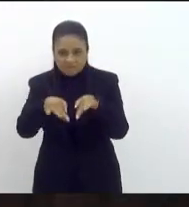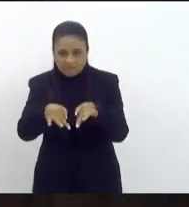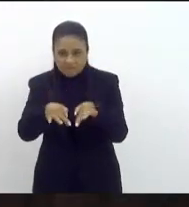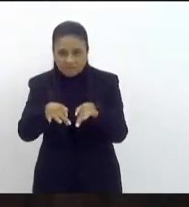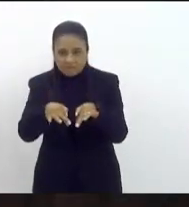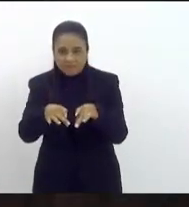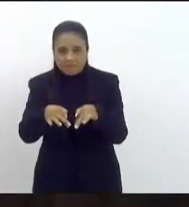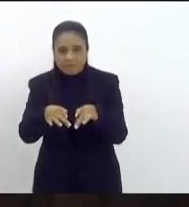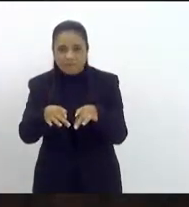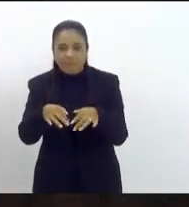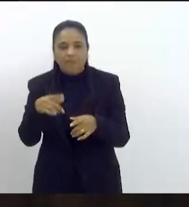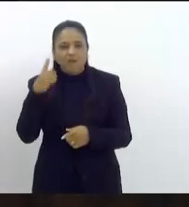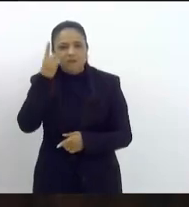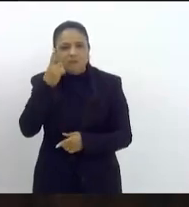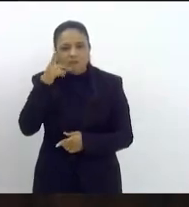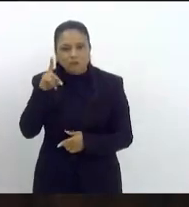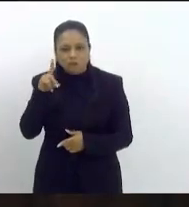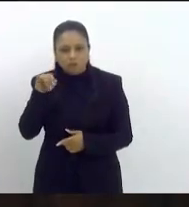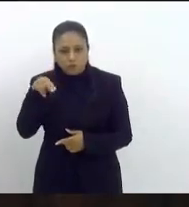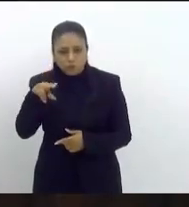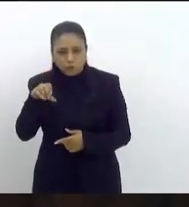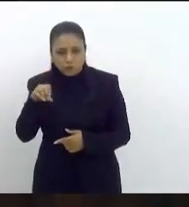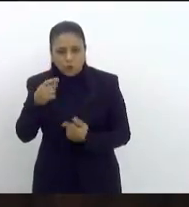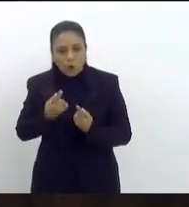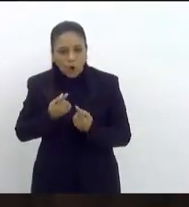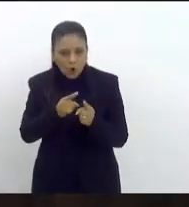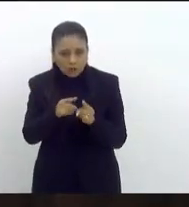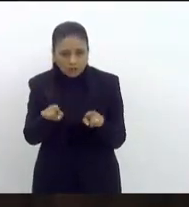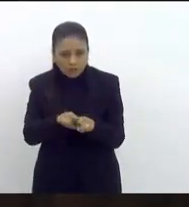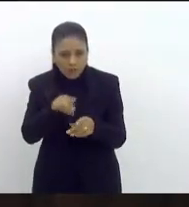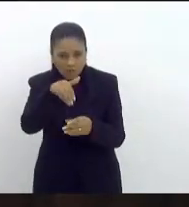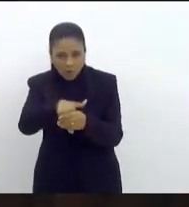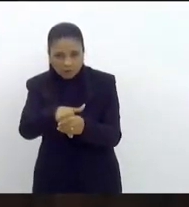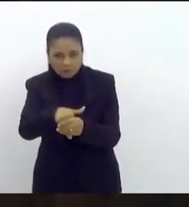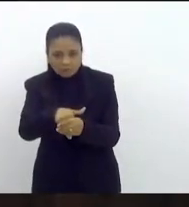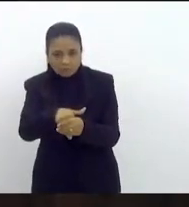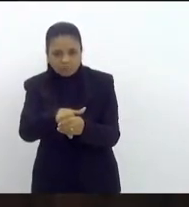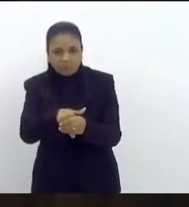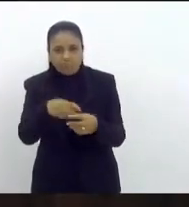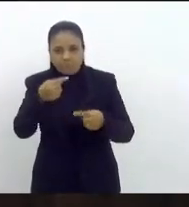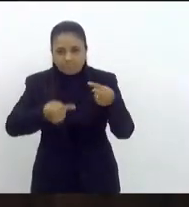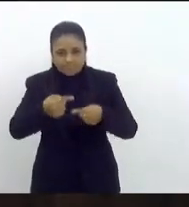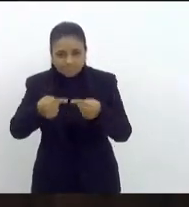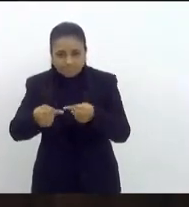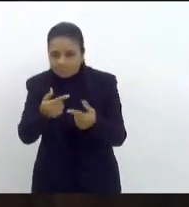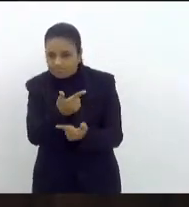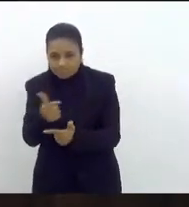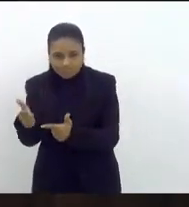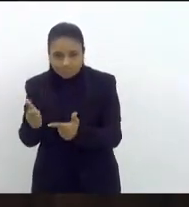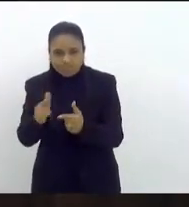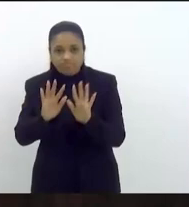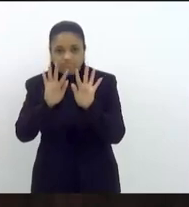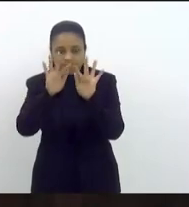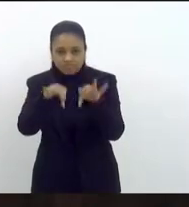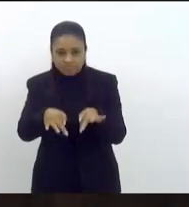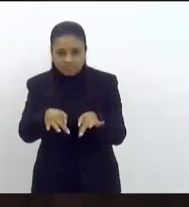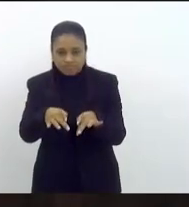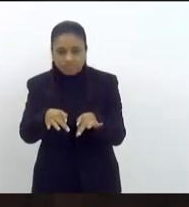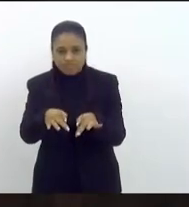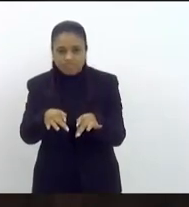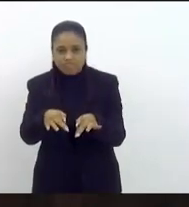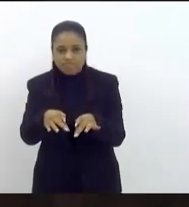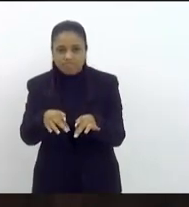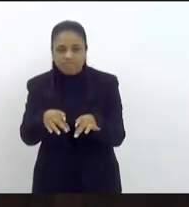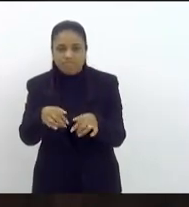Deputado Dino contrário também né não havendo mais quem querer discutir encerrado a discussão e